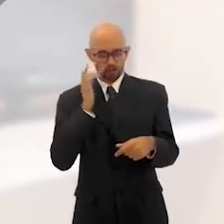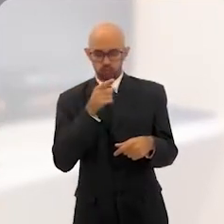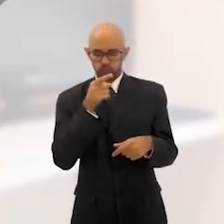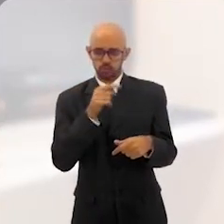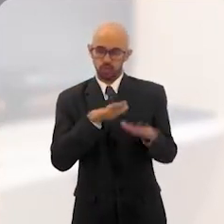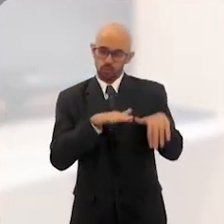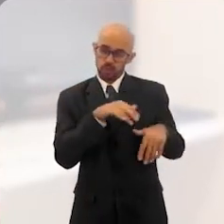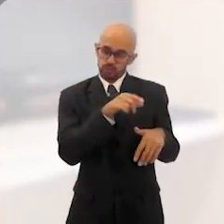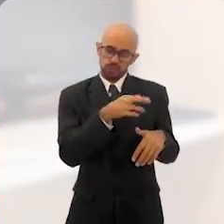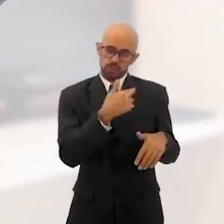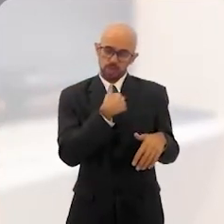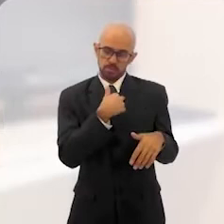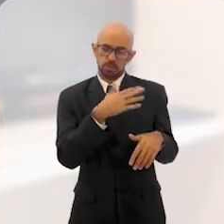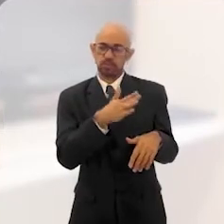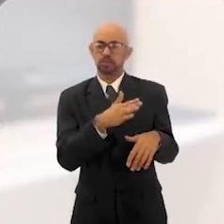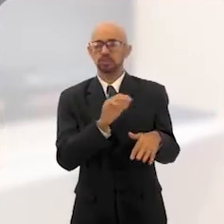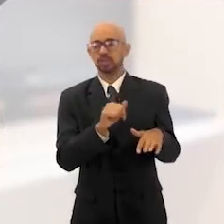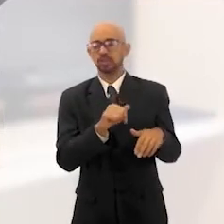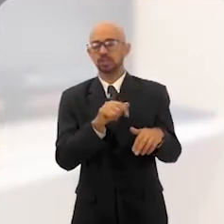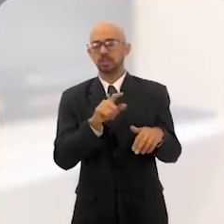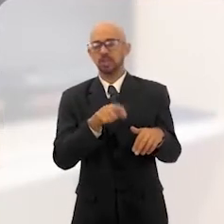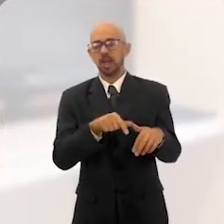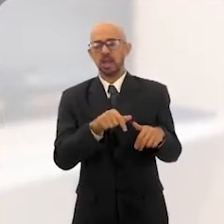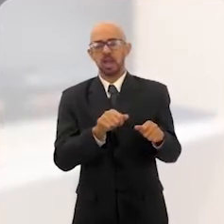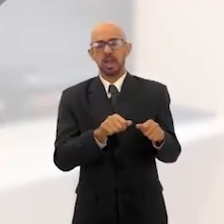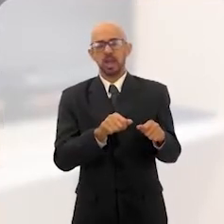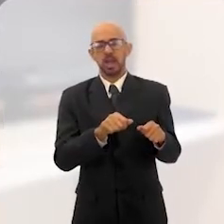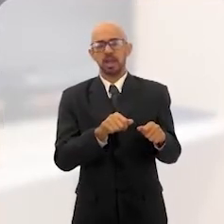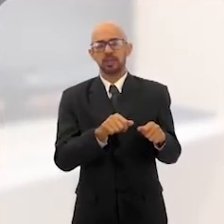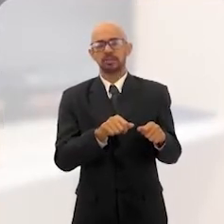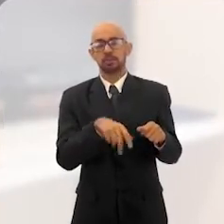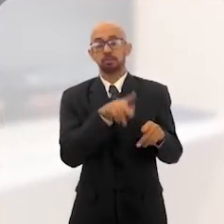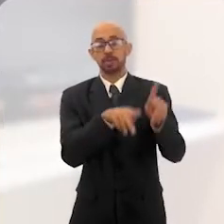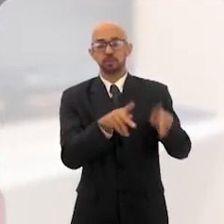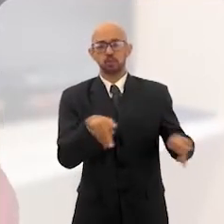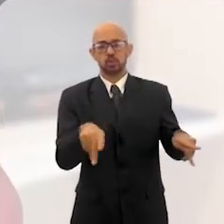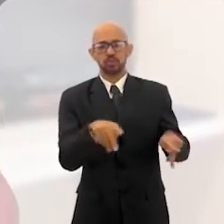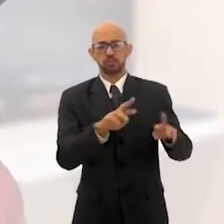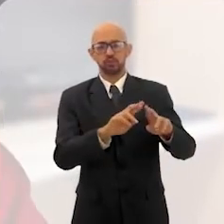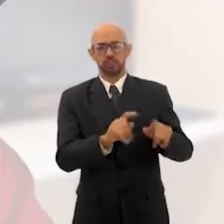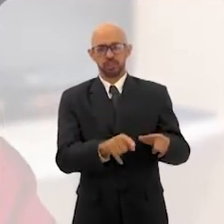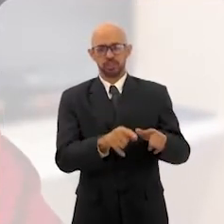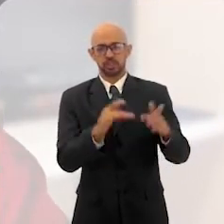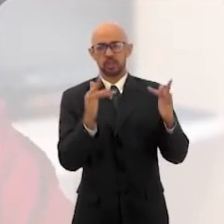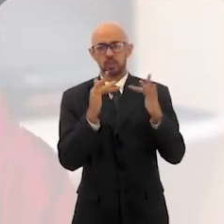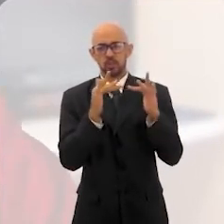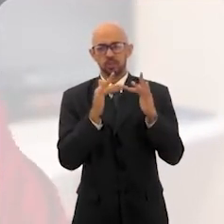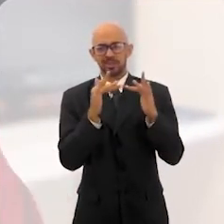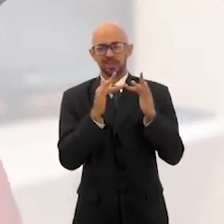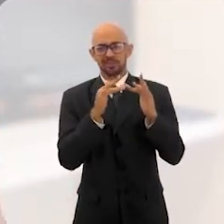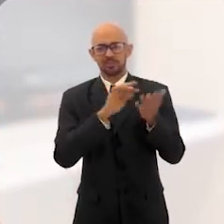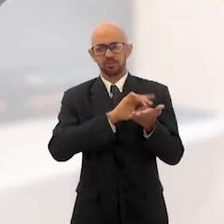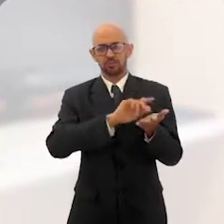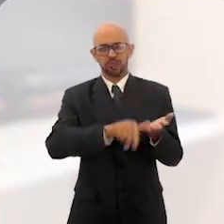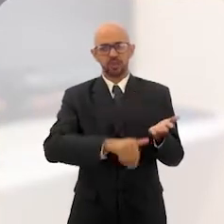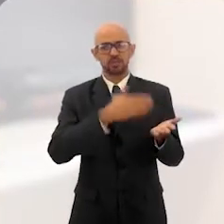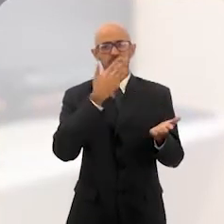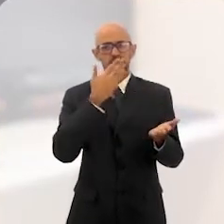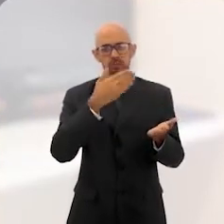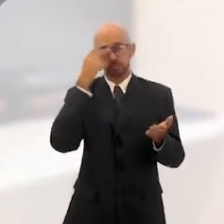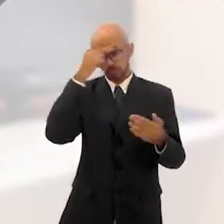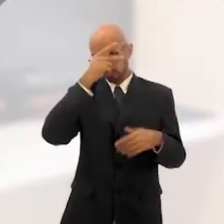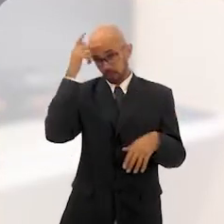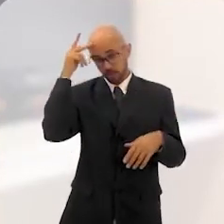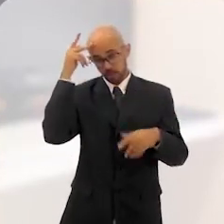você vai confirmar, que é um público diferente, né? Então aí você acaba tendo contato com vários tipos